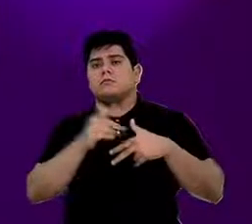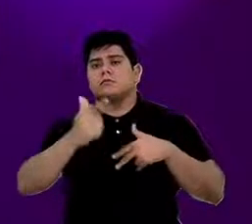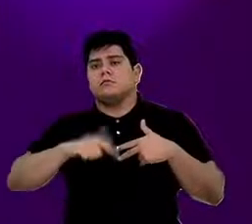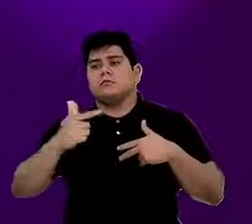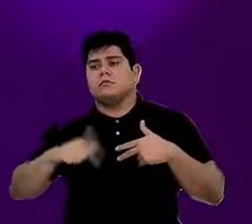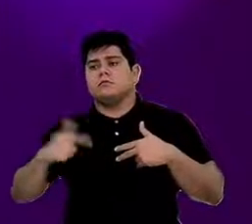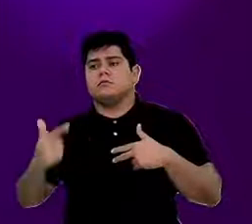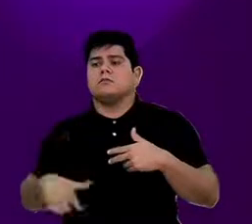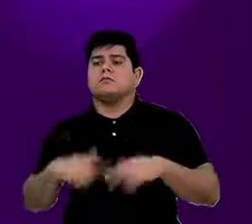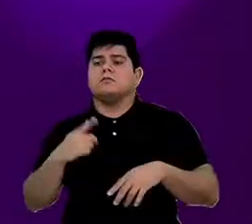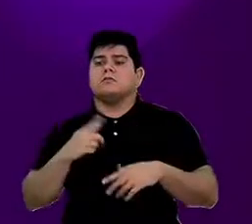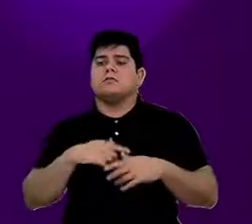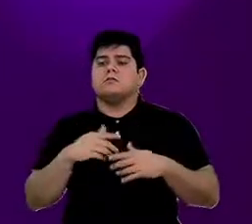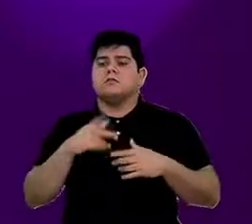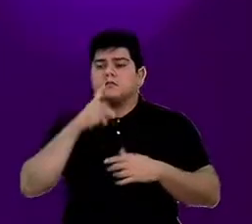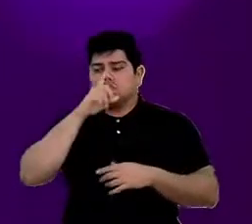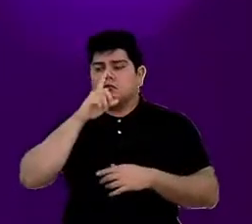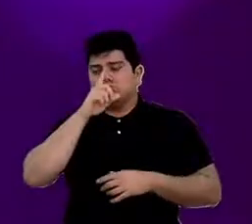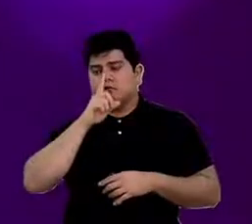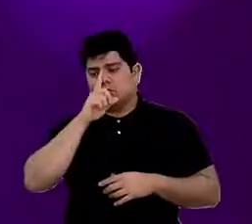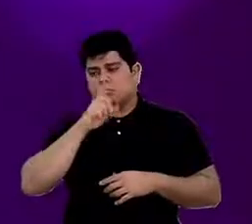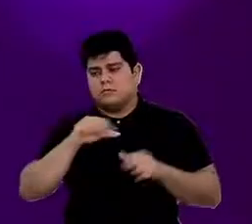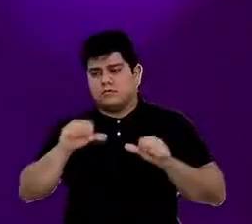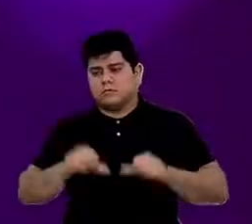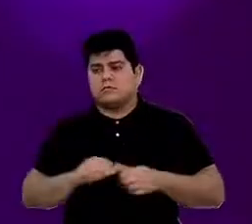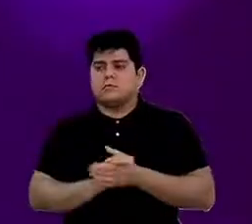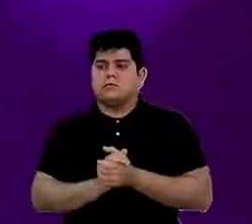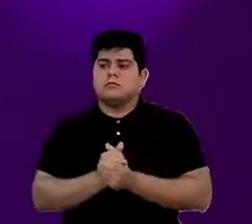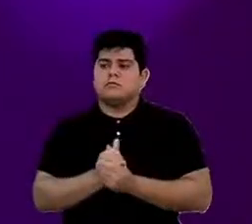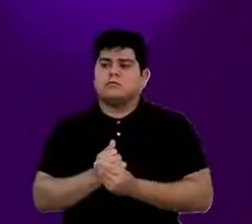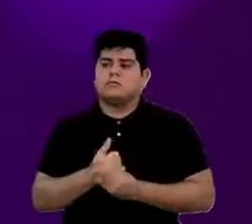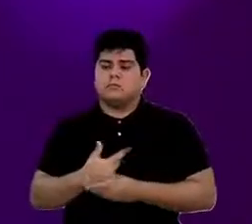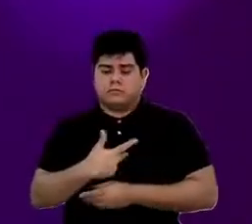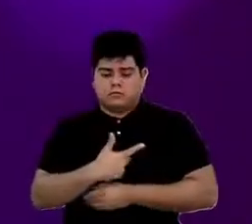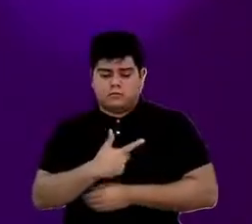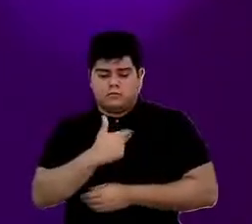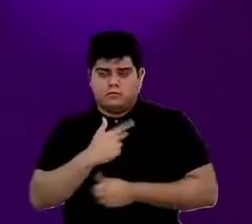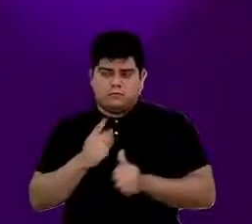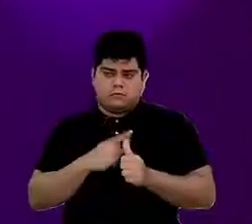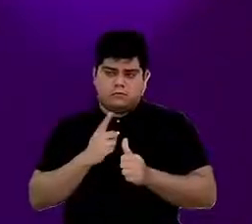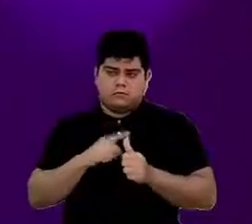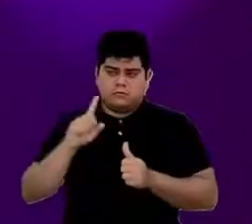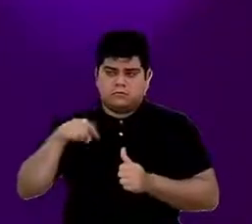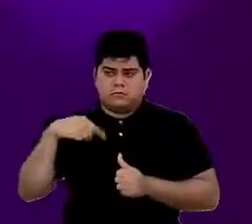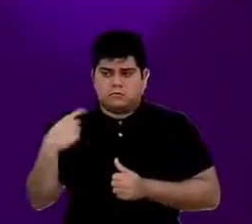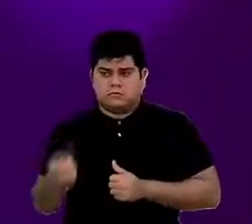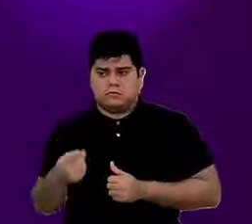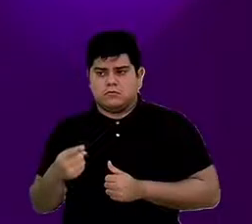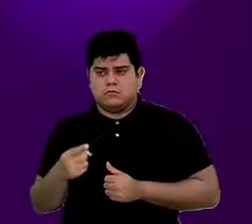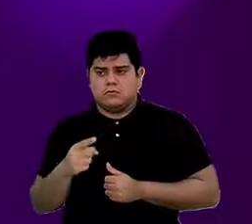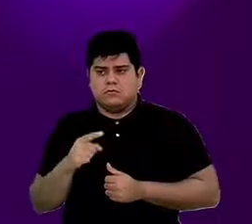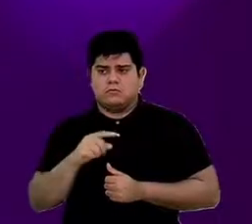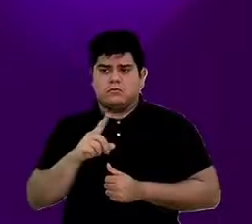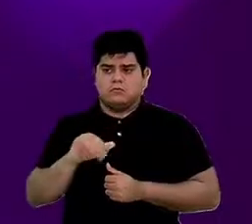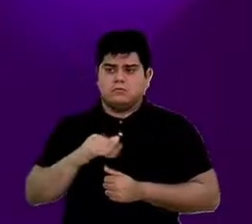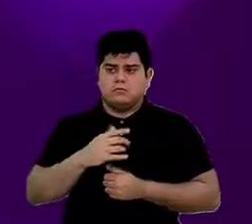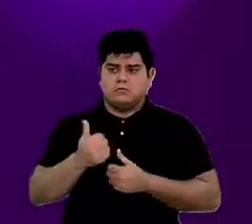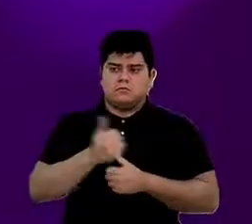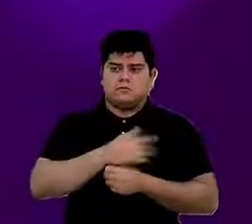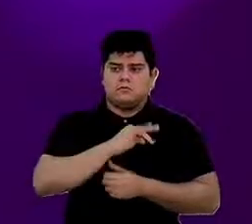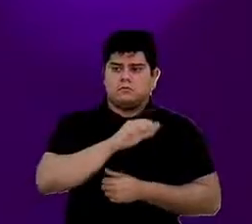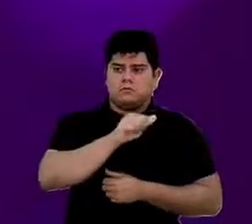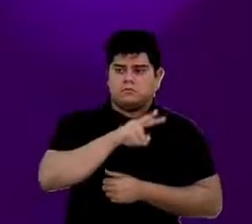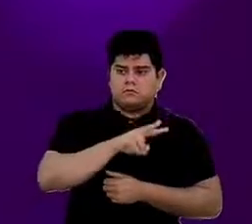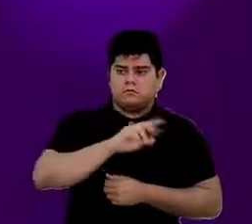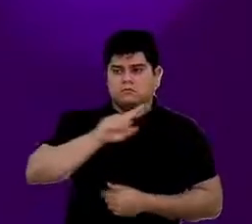pacientes de mais baixo risco, ou seja, eu faço cirurgia primeiro, depois valve em valve, eu faço TAV, depois TAV